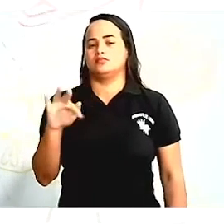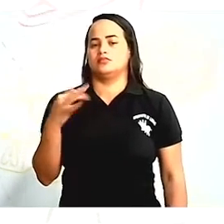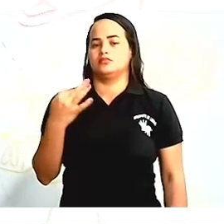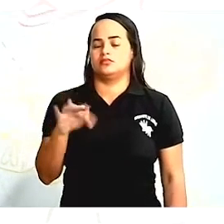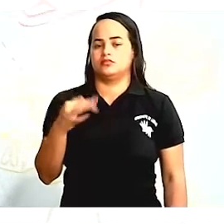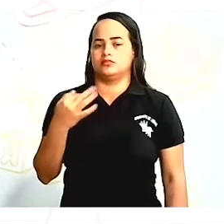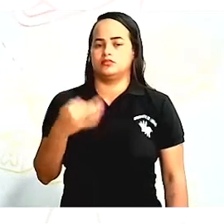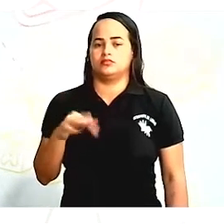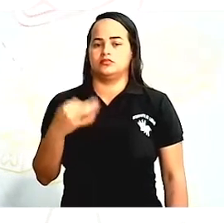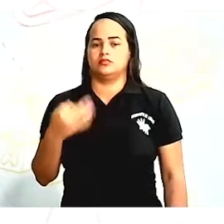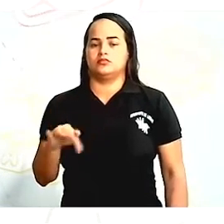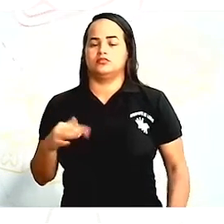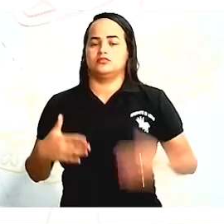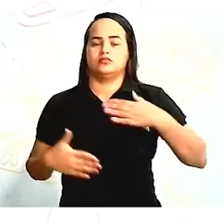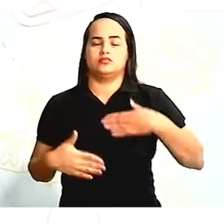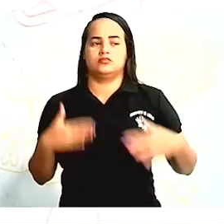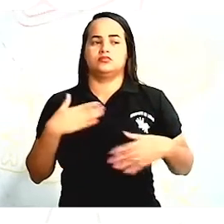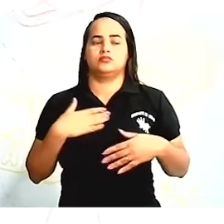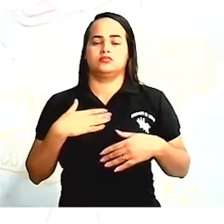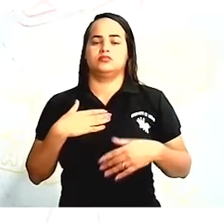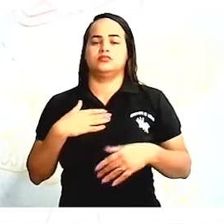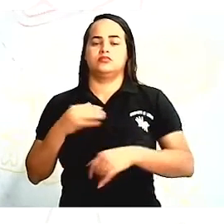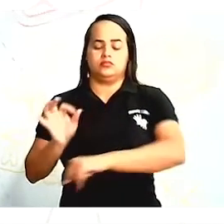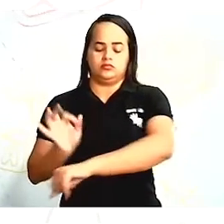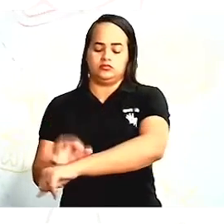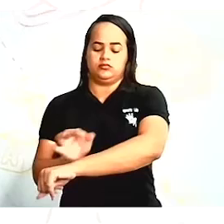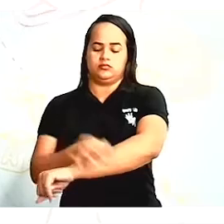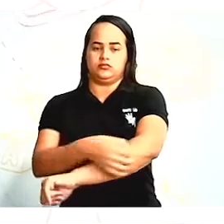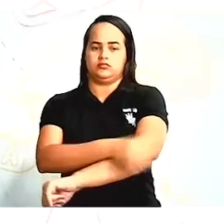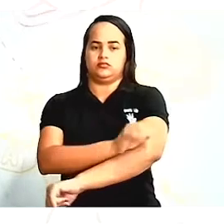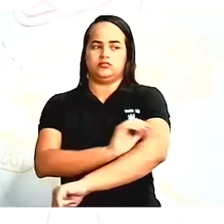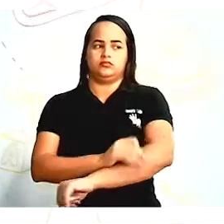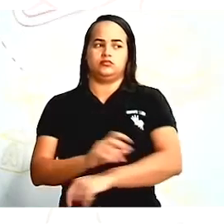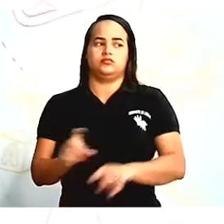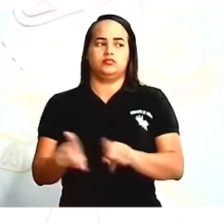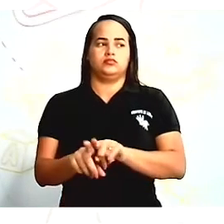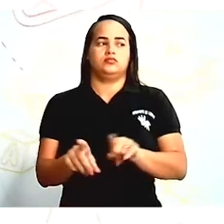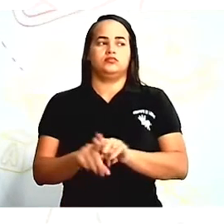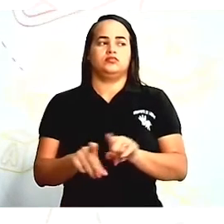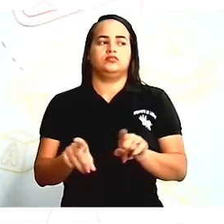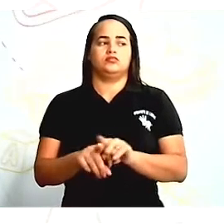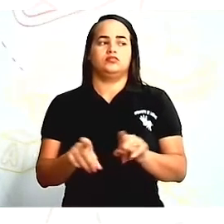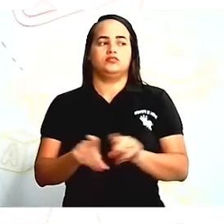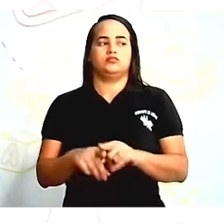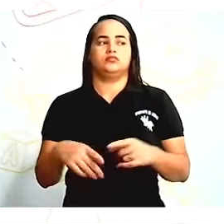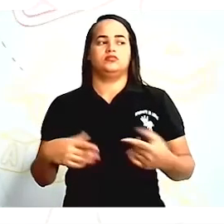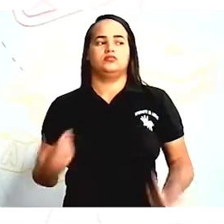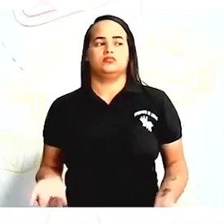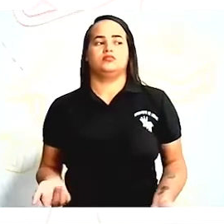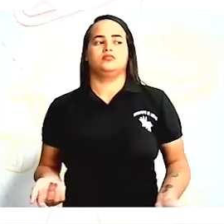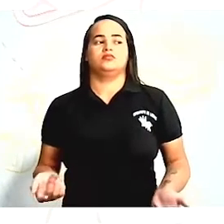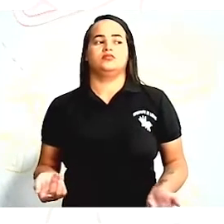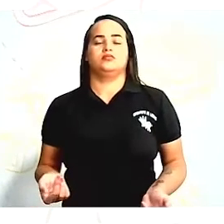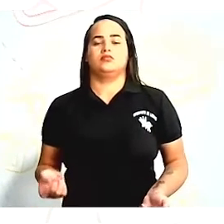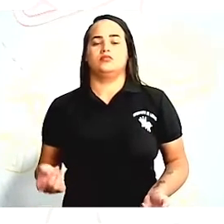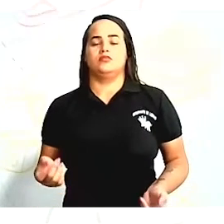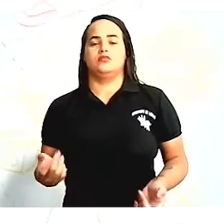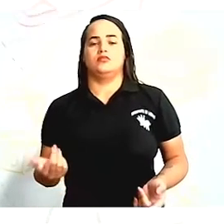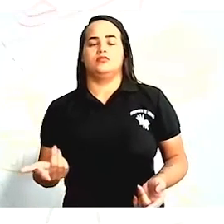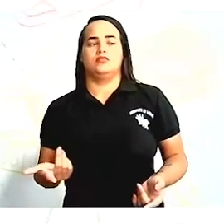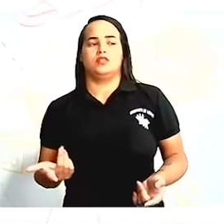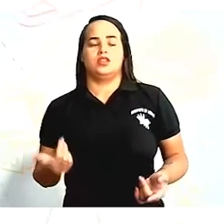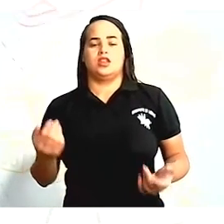na pele e também o aparecimento de gânglios ou ínguas pelo corpo, como axilas,